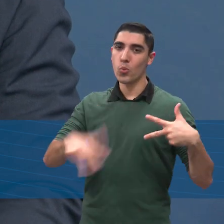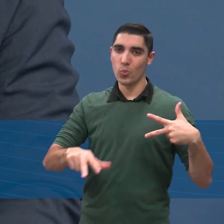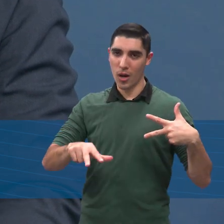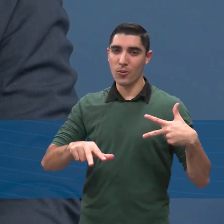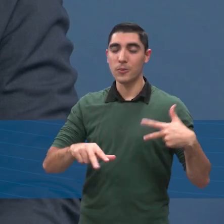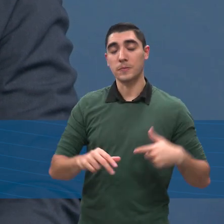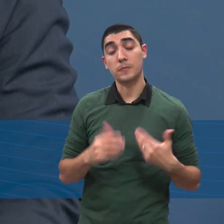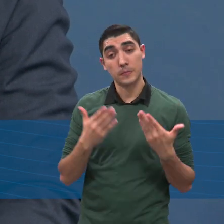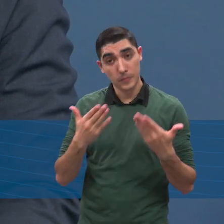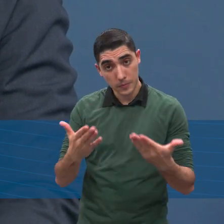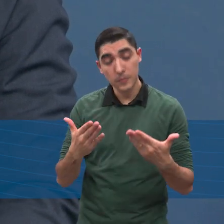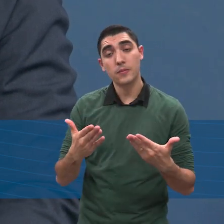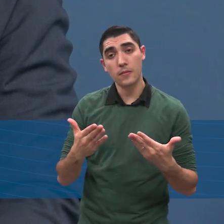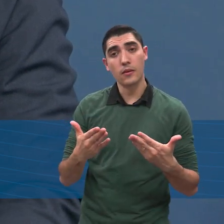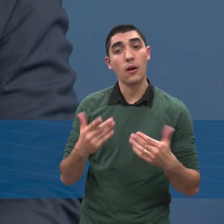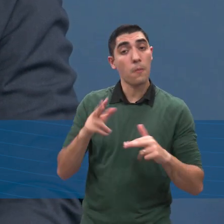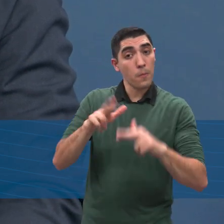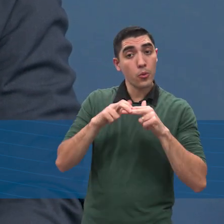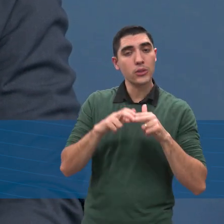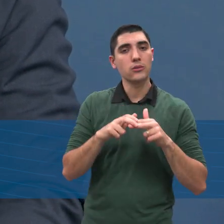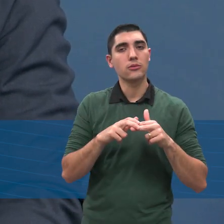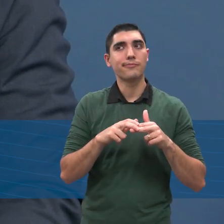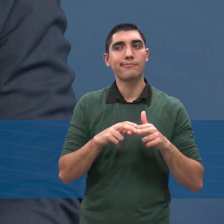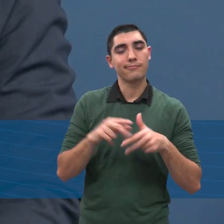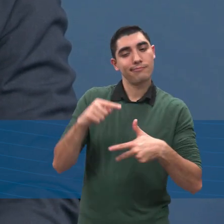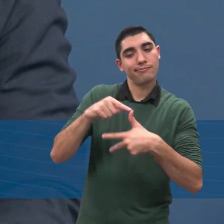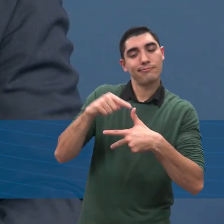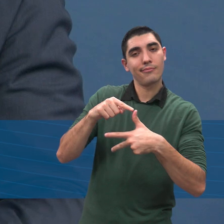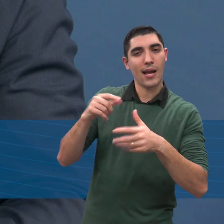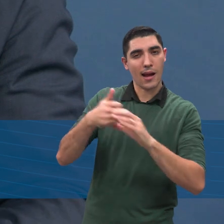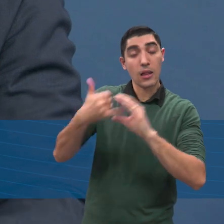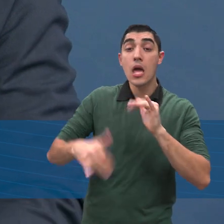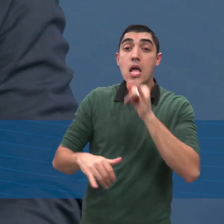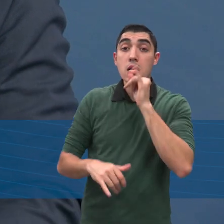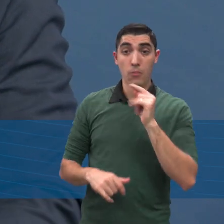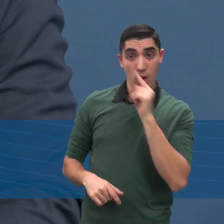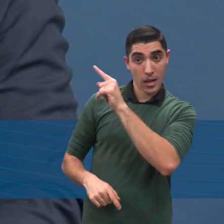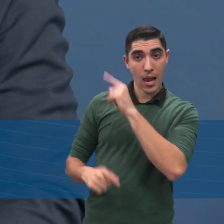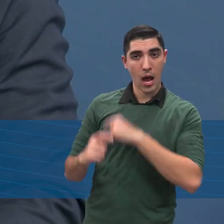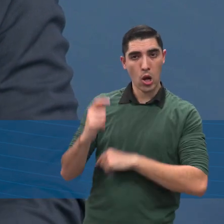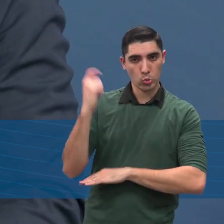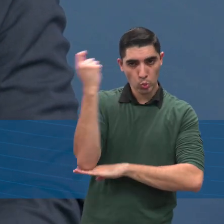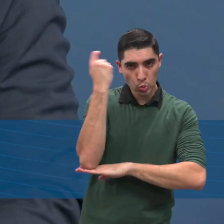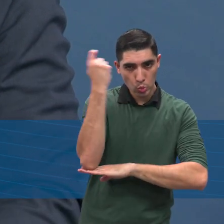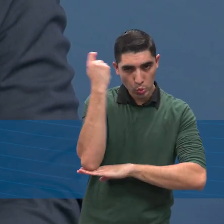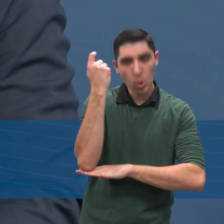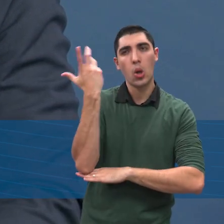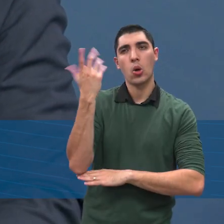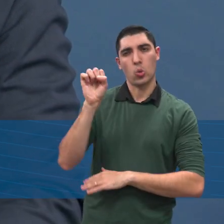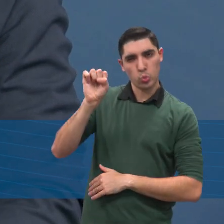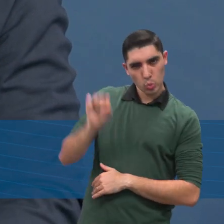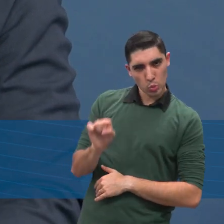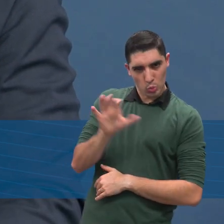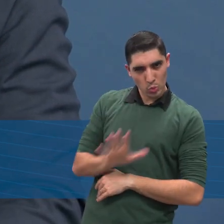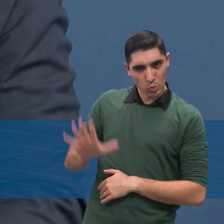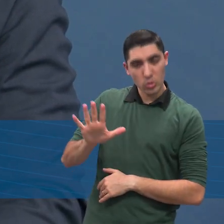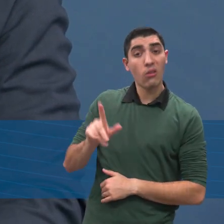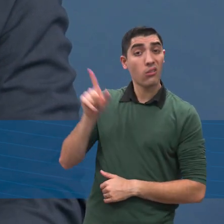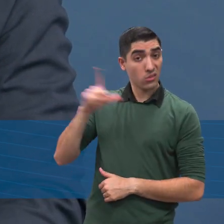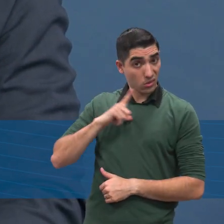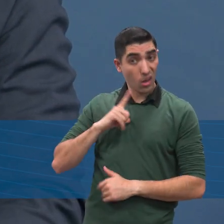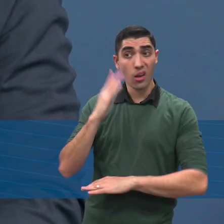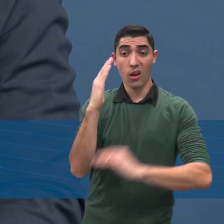habitar aqui, então, acabam colocando sua característica. No sul, tem muita casa de madeira, né? Que era